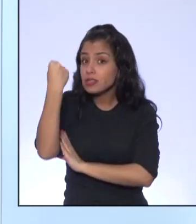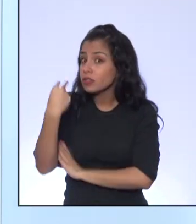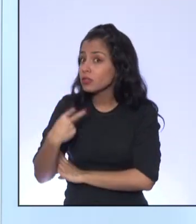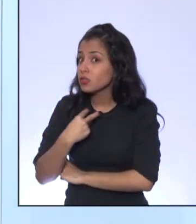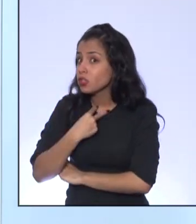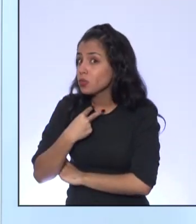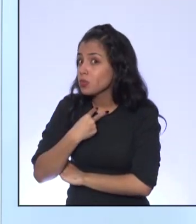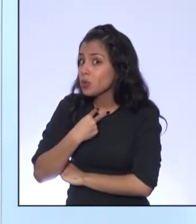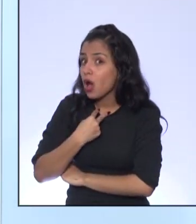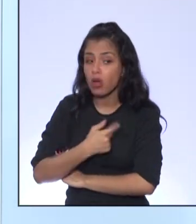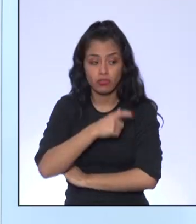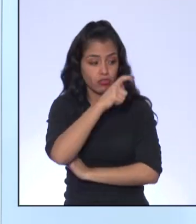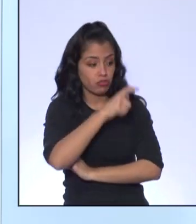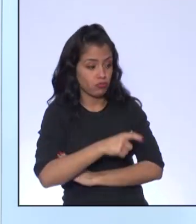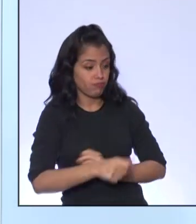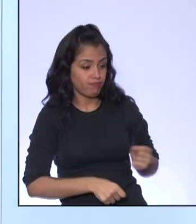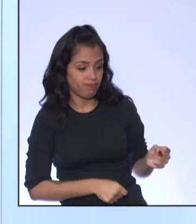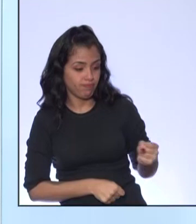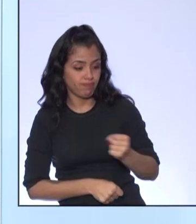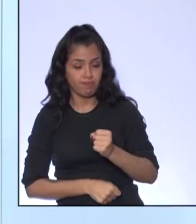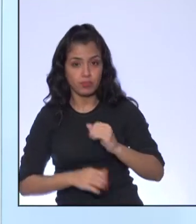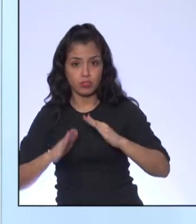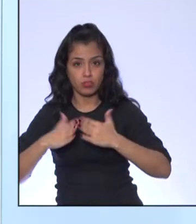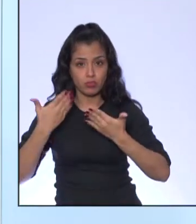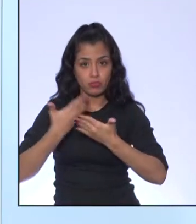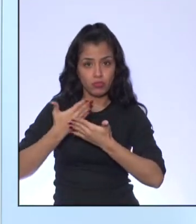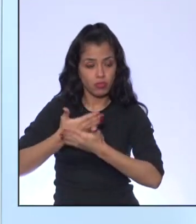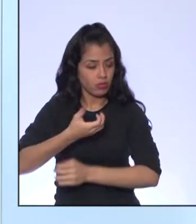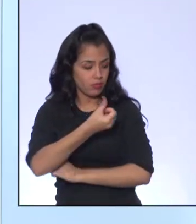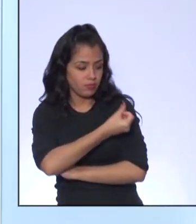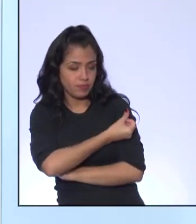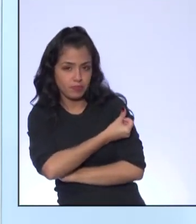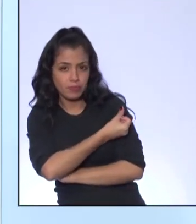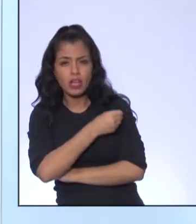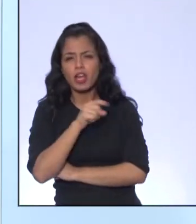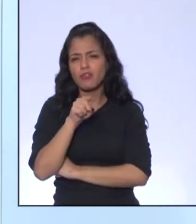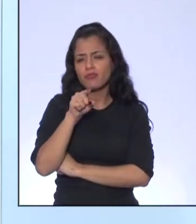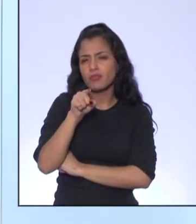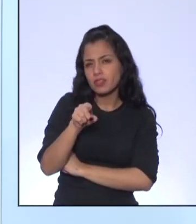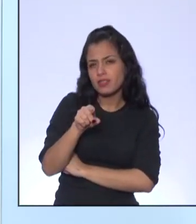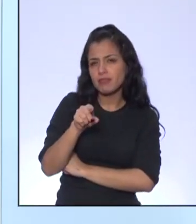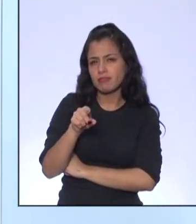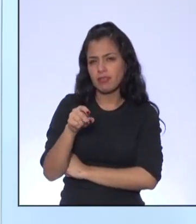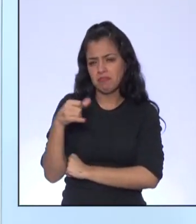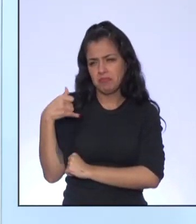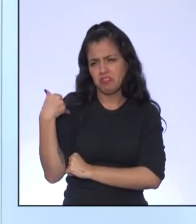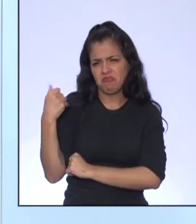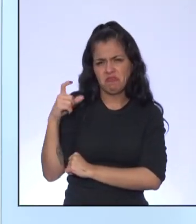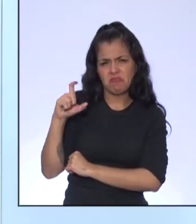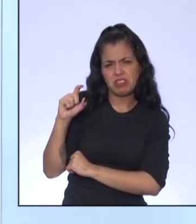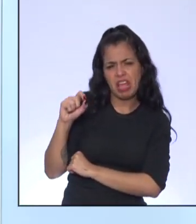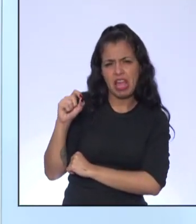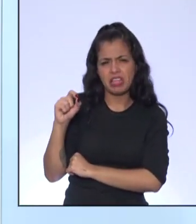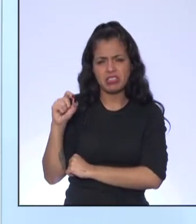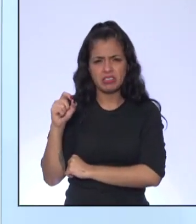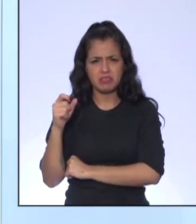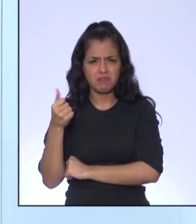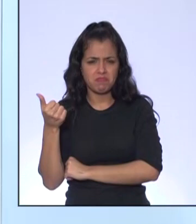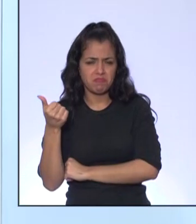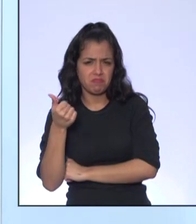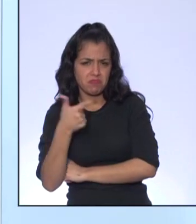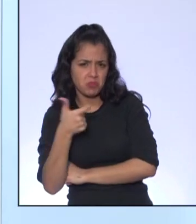estudante que está chegando no 6º ano, você que está chegando lá com os seus 10, 11, até 12 anos no 6º